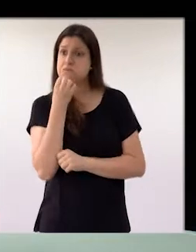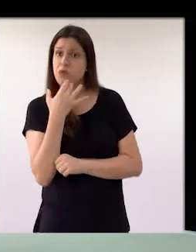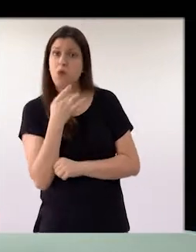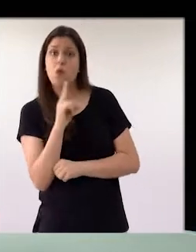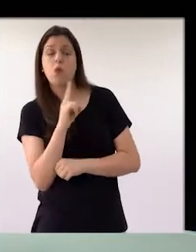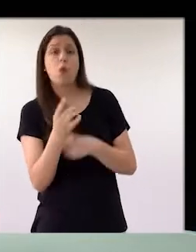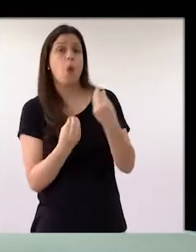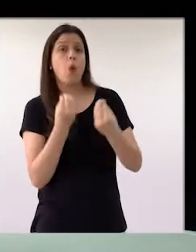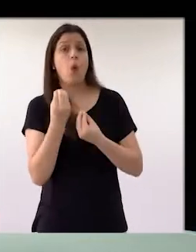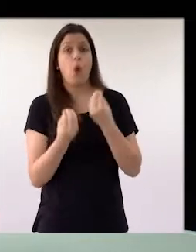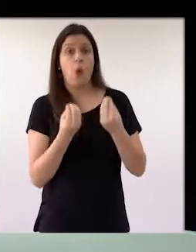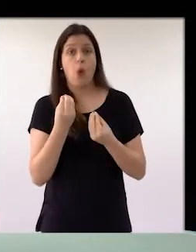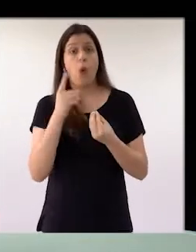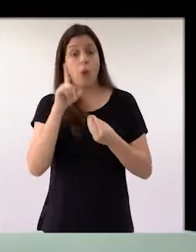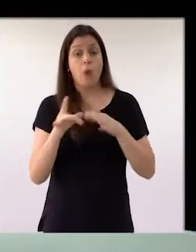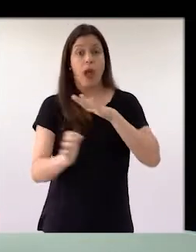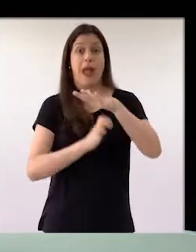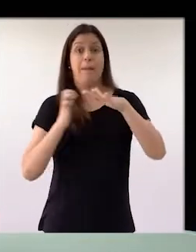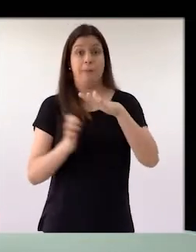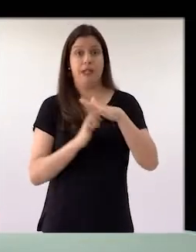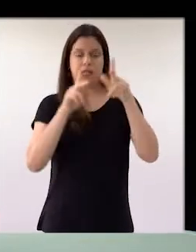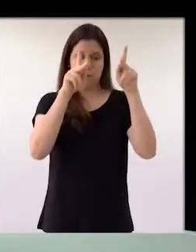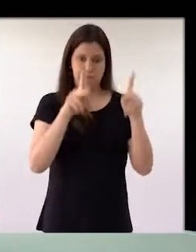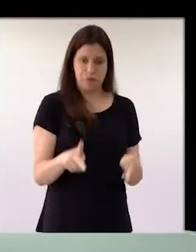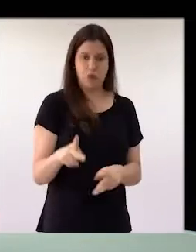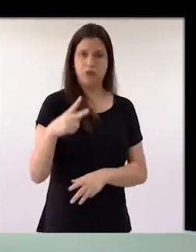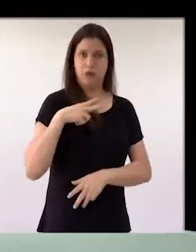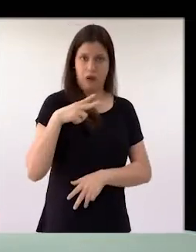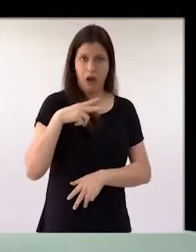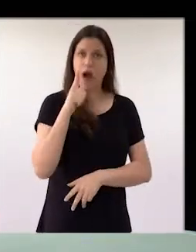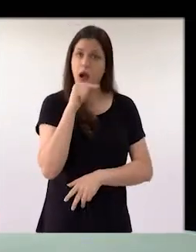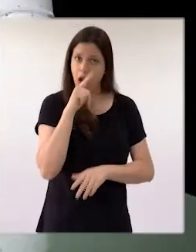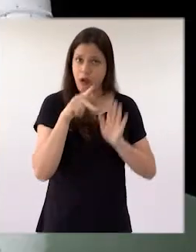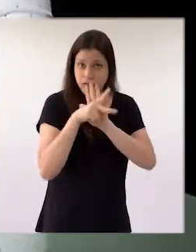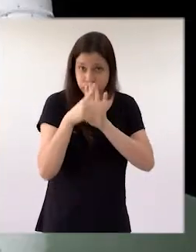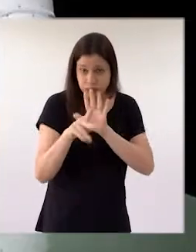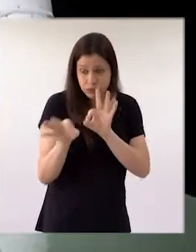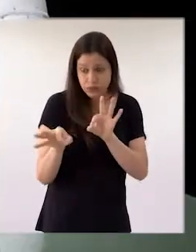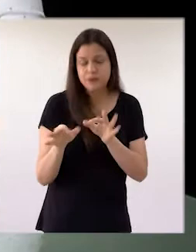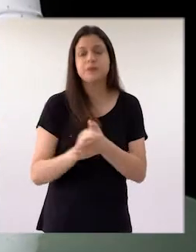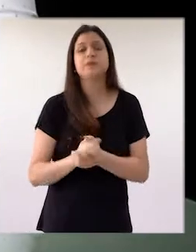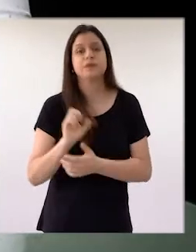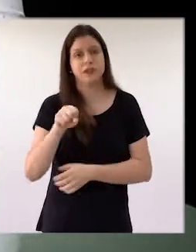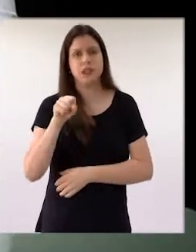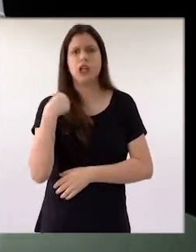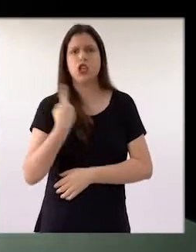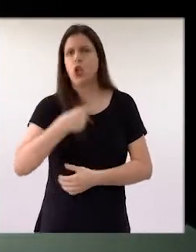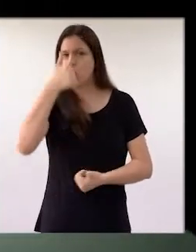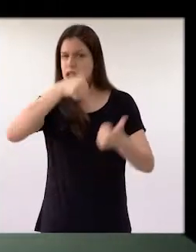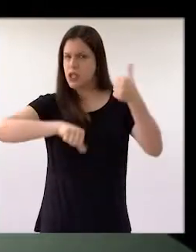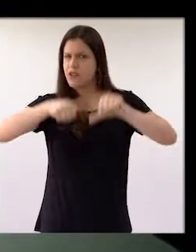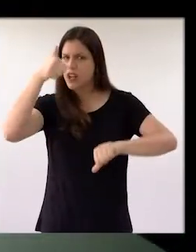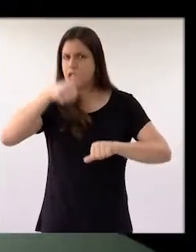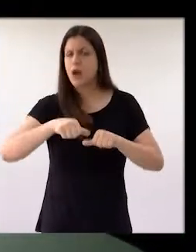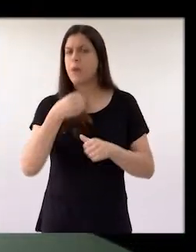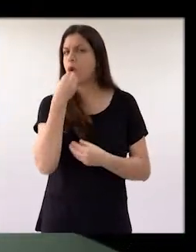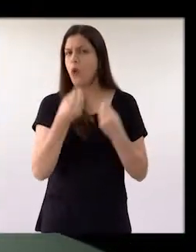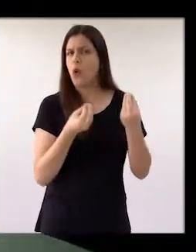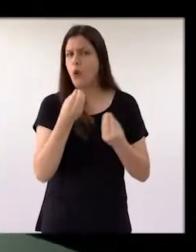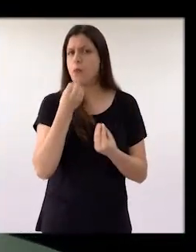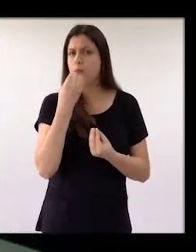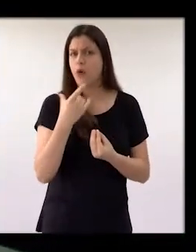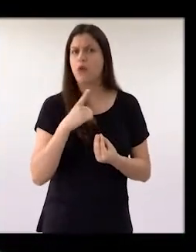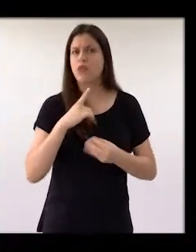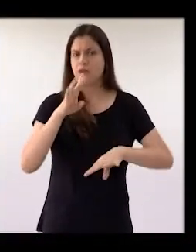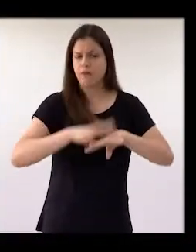nas ações das concessionárias públicas e privadas de água, né? Isso, exatamente. Nós avaliamos, então, a eficiência por